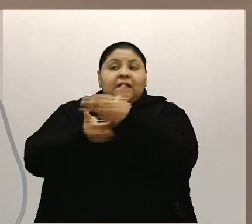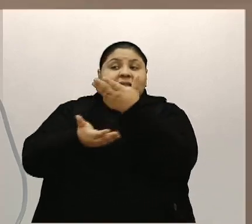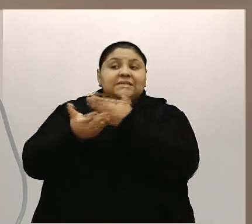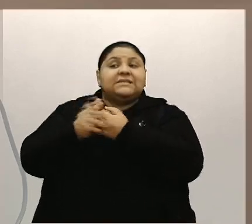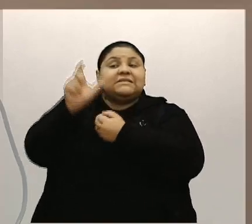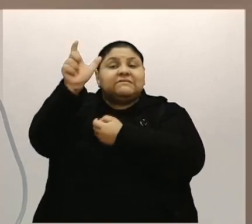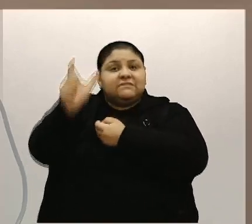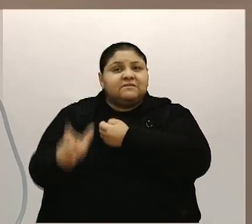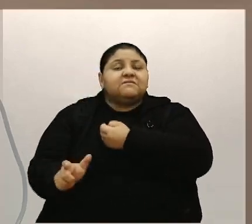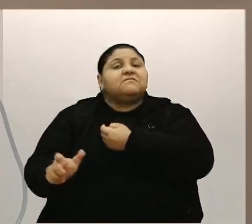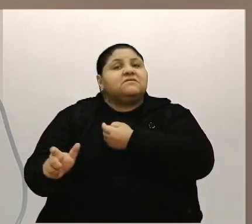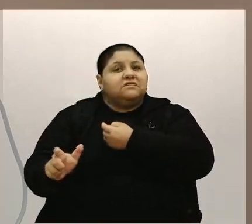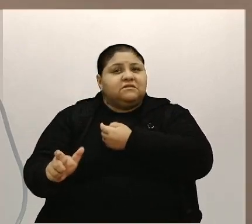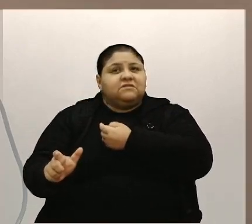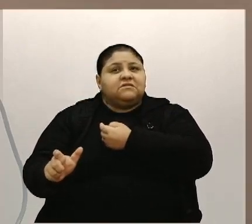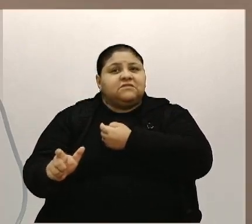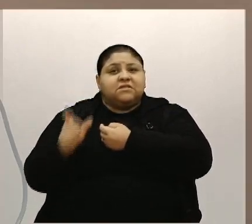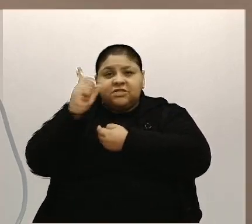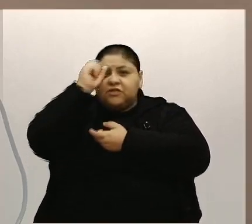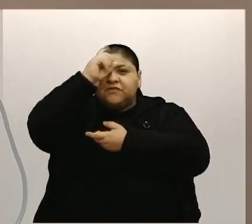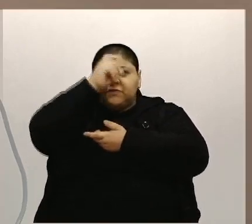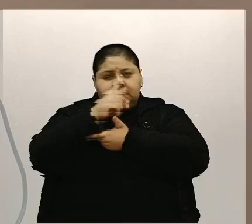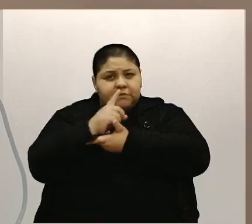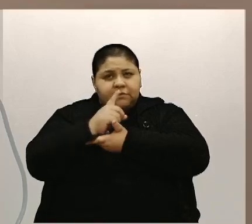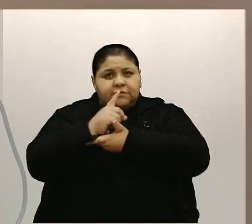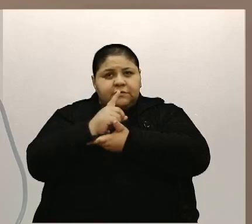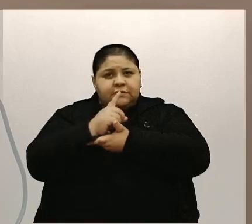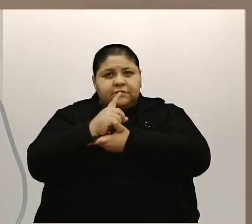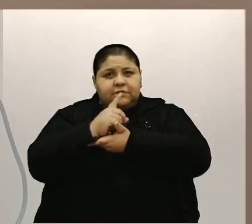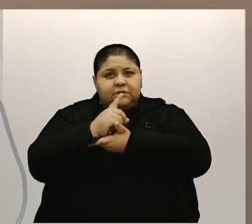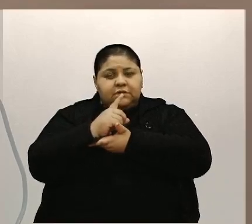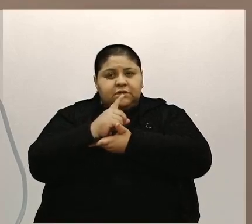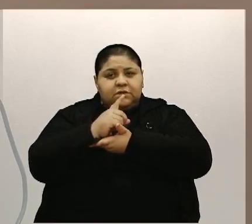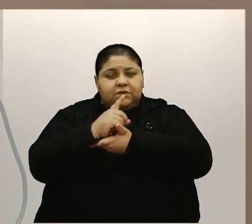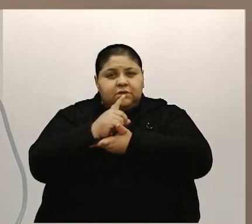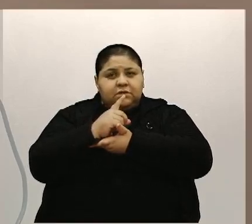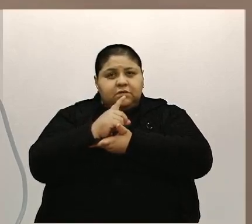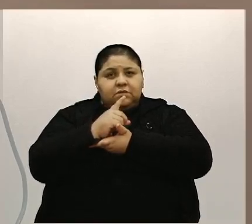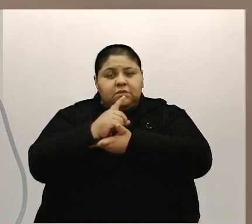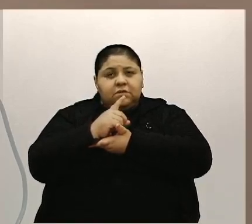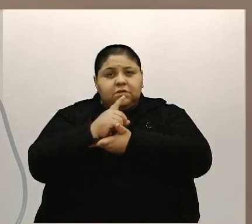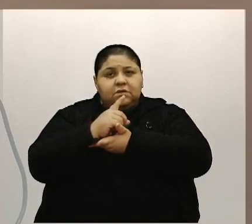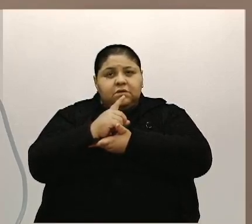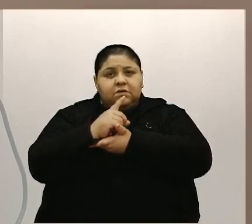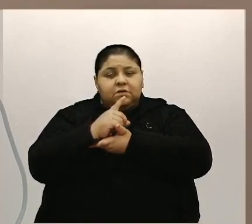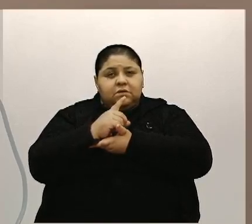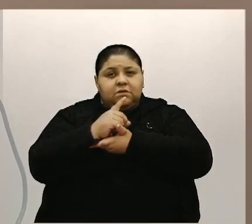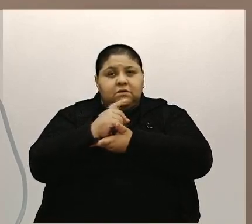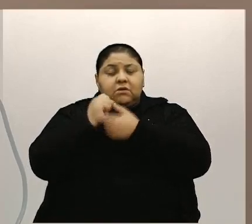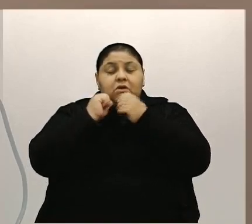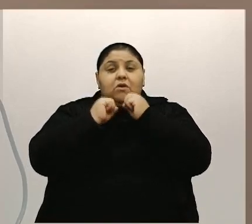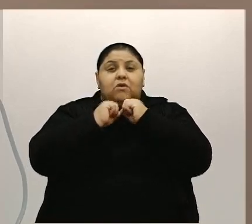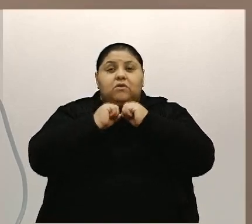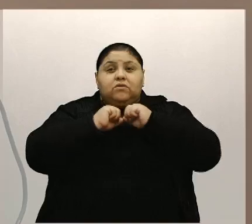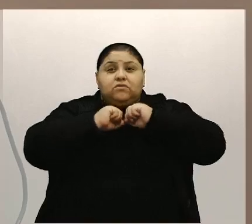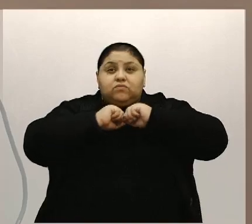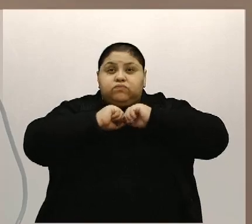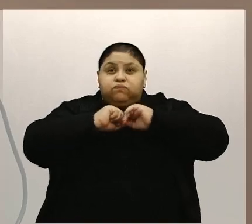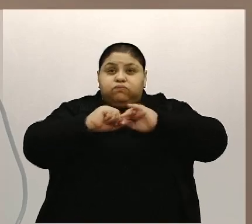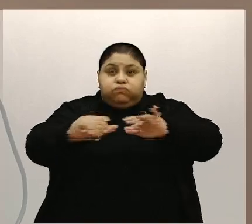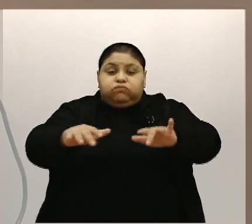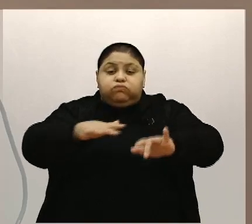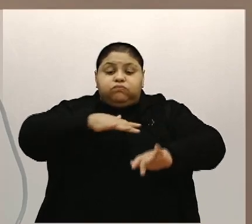pessoas que estão mais em dificuldades. E é só para registrar, a extensão territorial